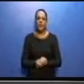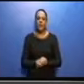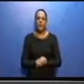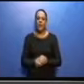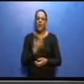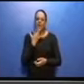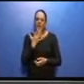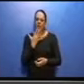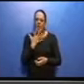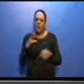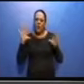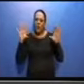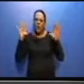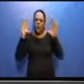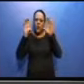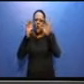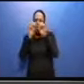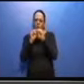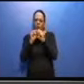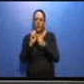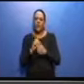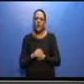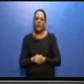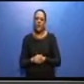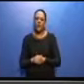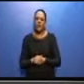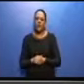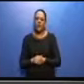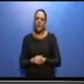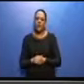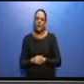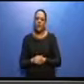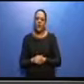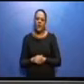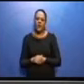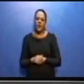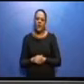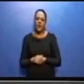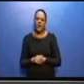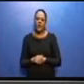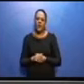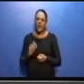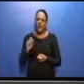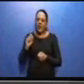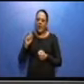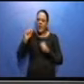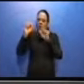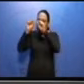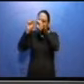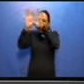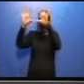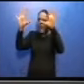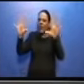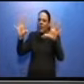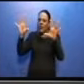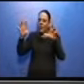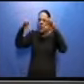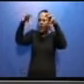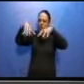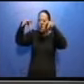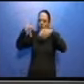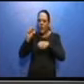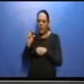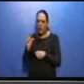né, próximas aqui da coloração roxa, nós vemos as áreas em que tem uma maior precipitação. Quanto mais claro, menos se chove. Observem aqui